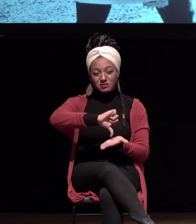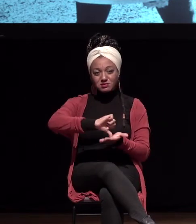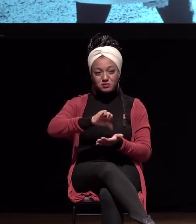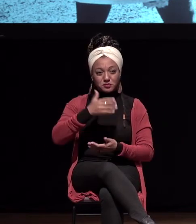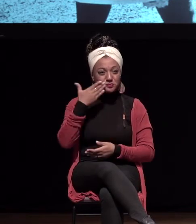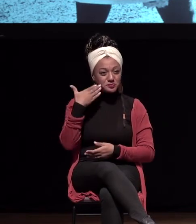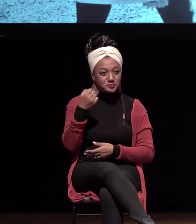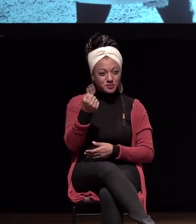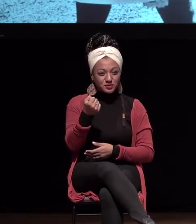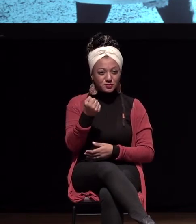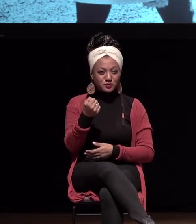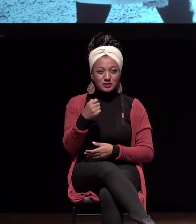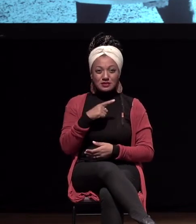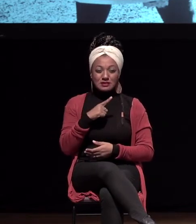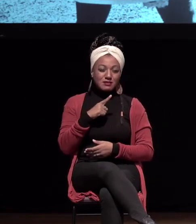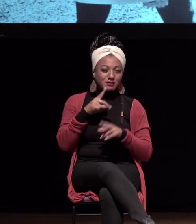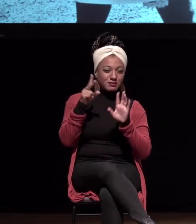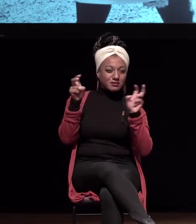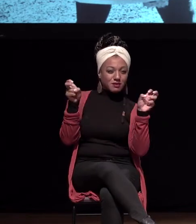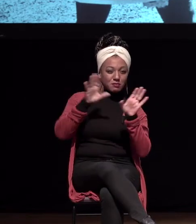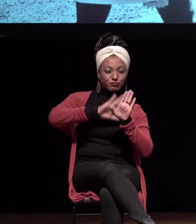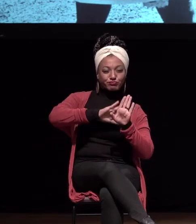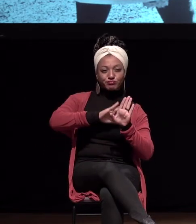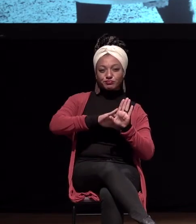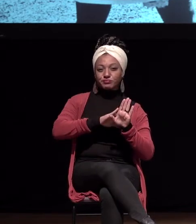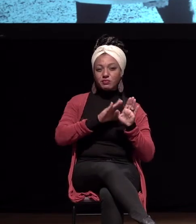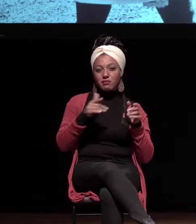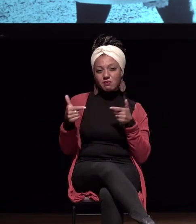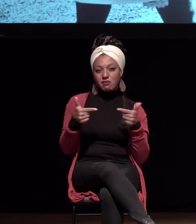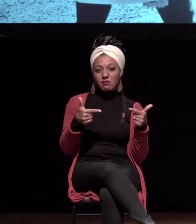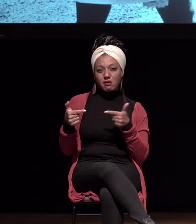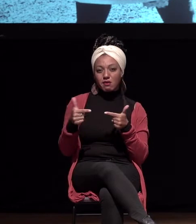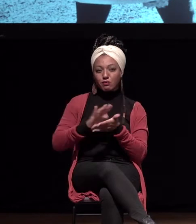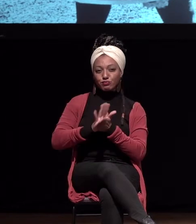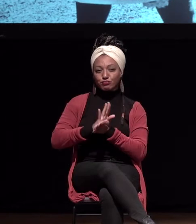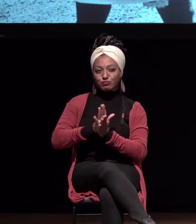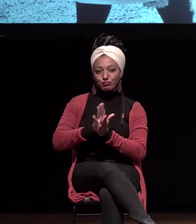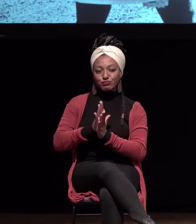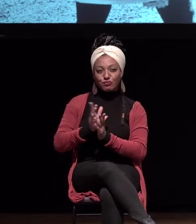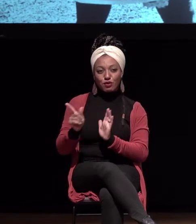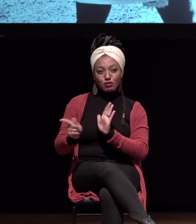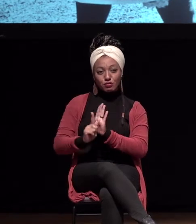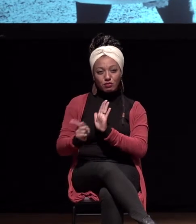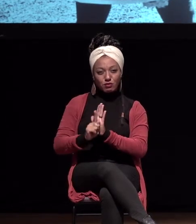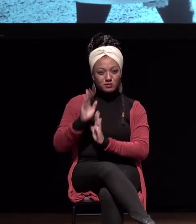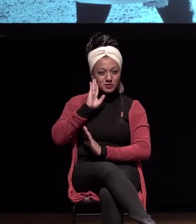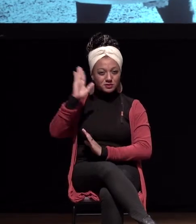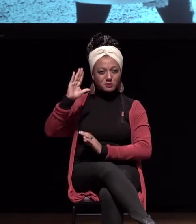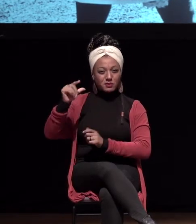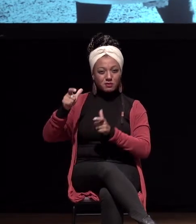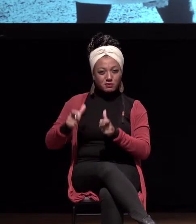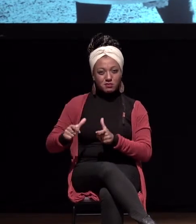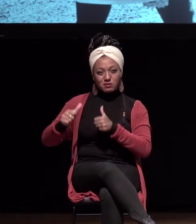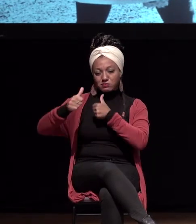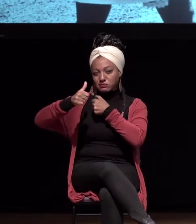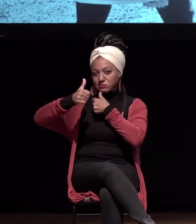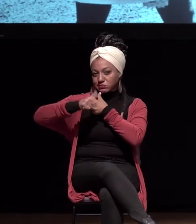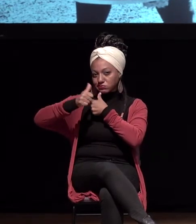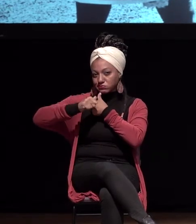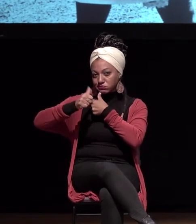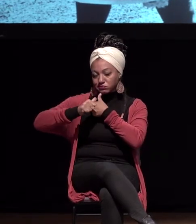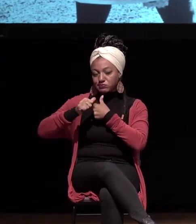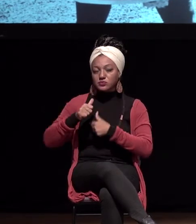especificamente dos moradores de rua, do povo da Cracolândia. E se você já enxerga algum tipo